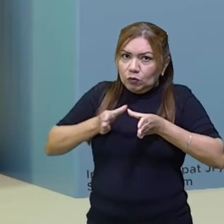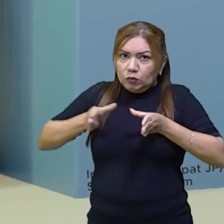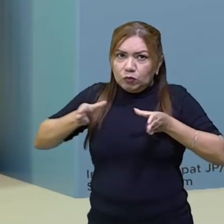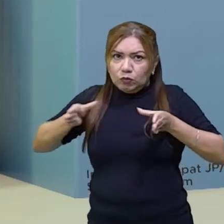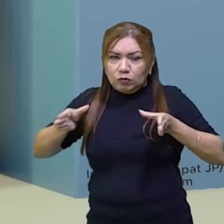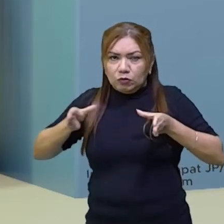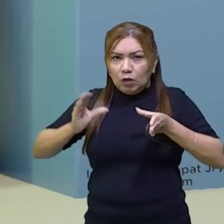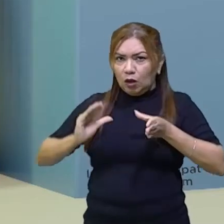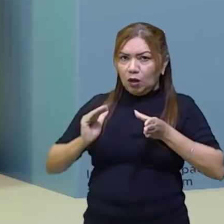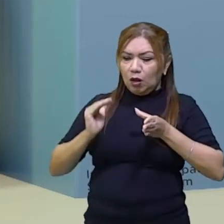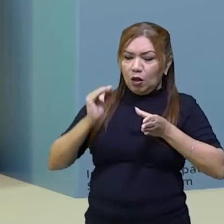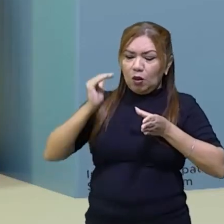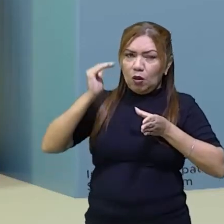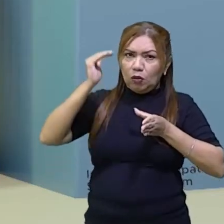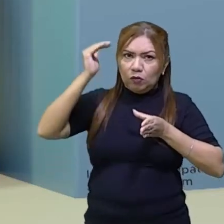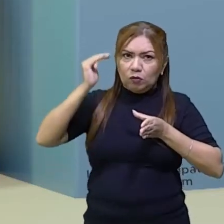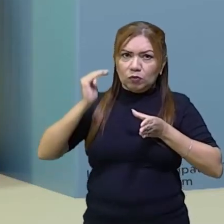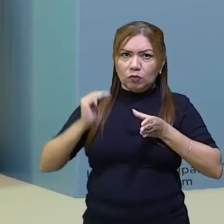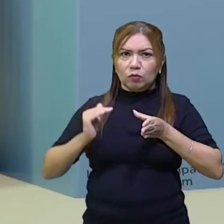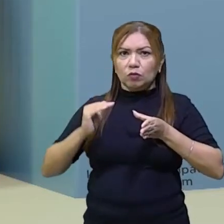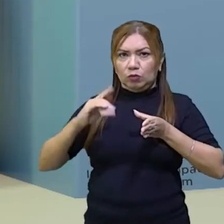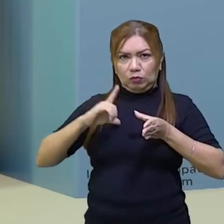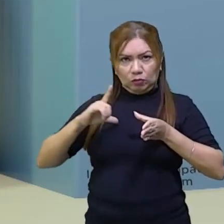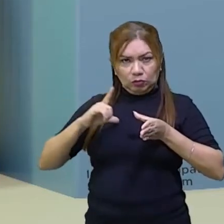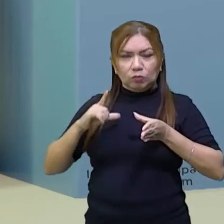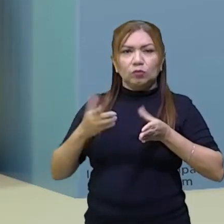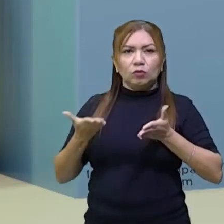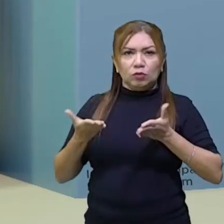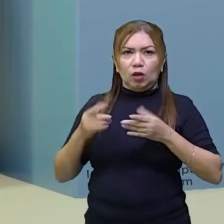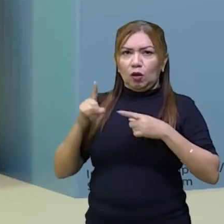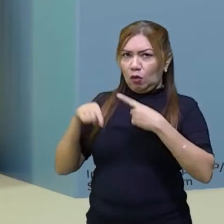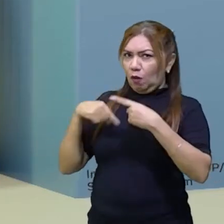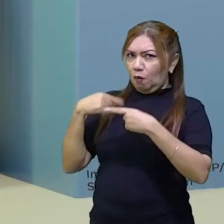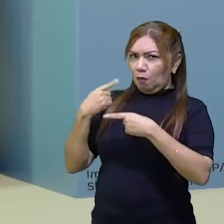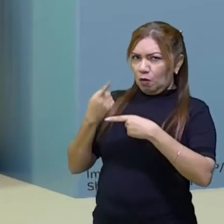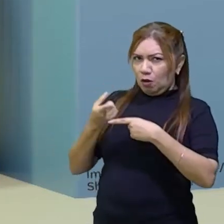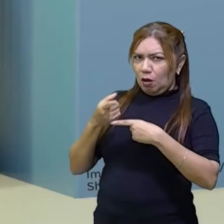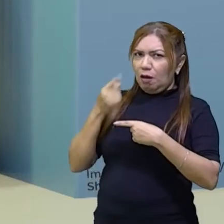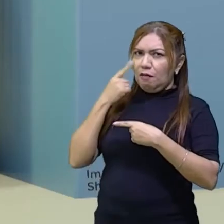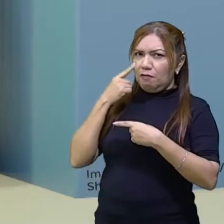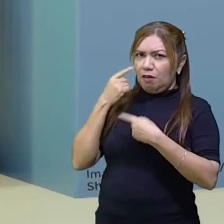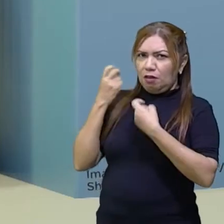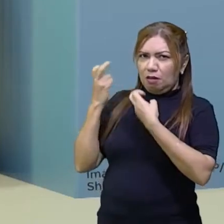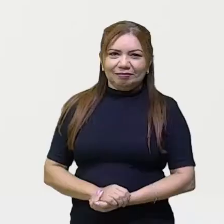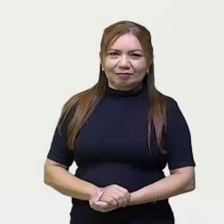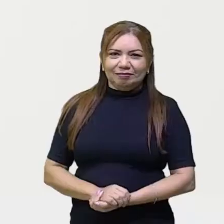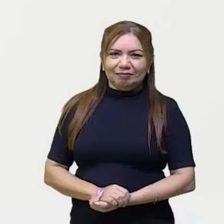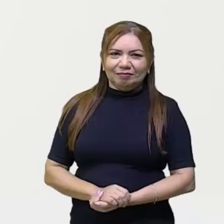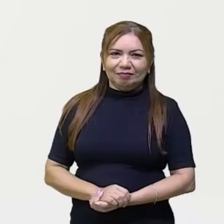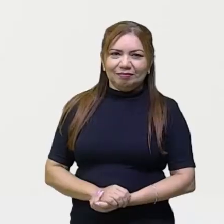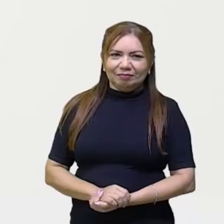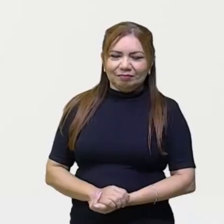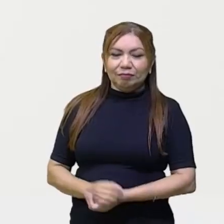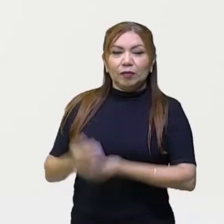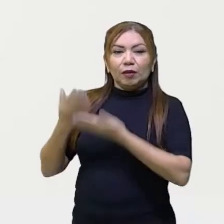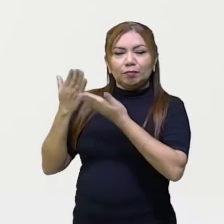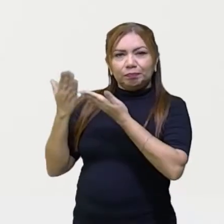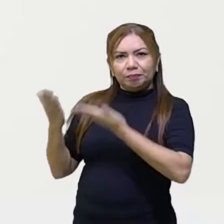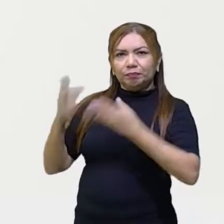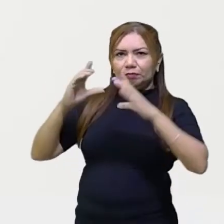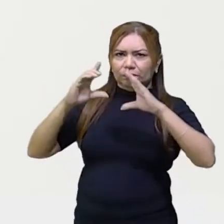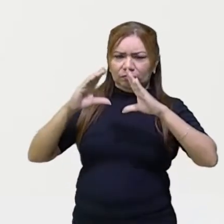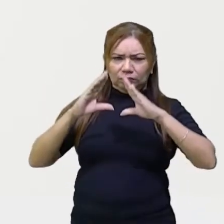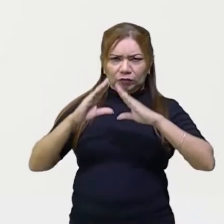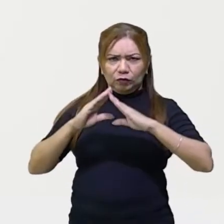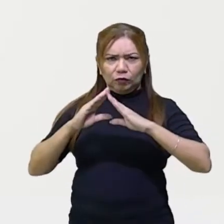quanto a largura e também a altura beleza Vamos então para nossa próxima cartela mas geométricas